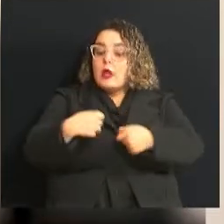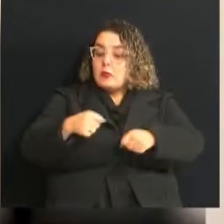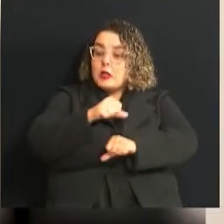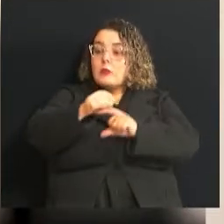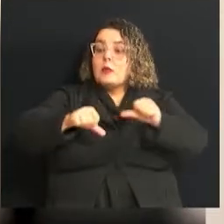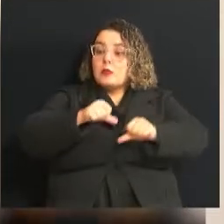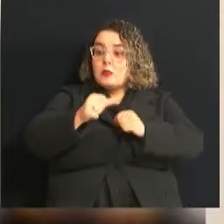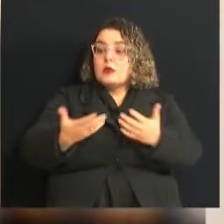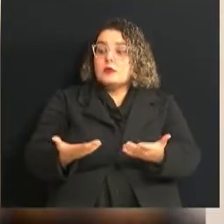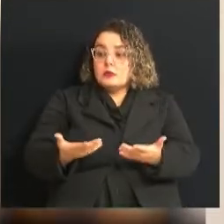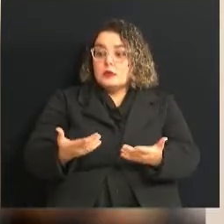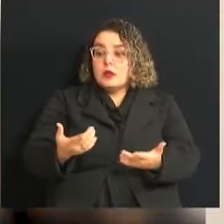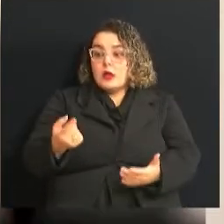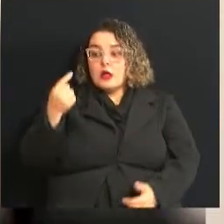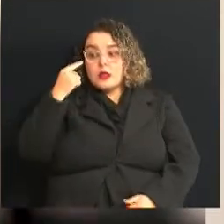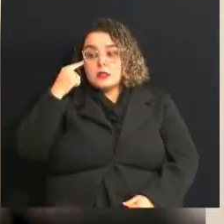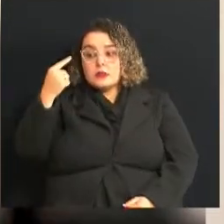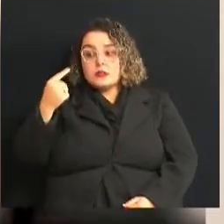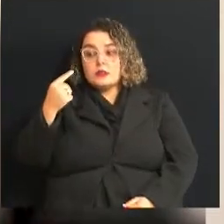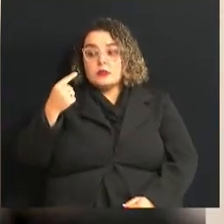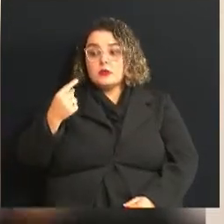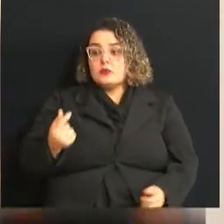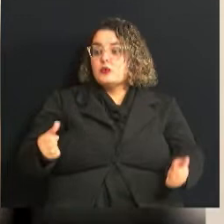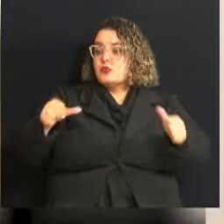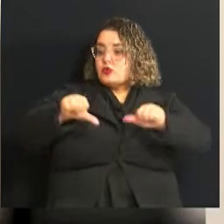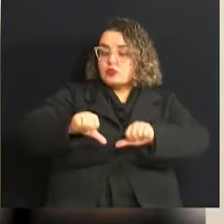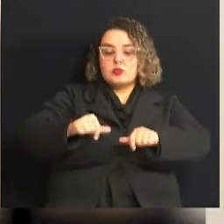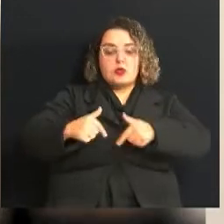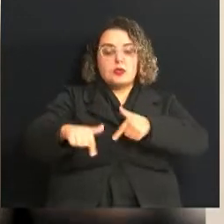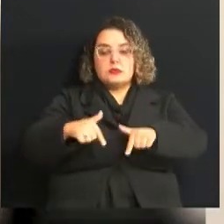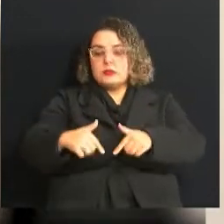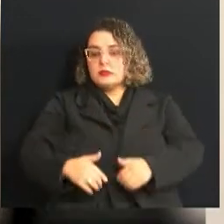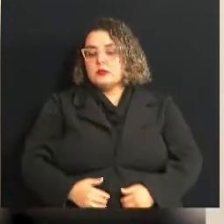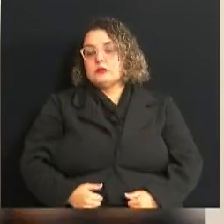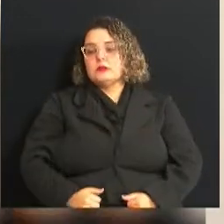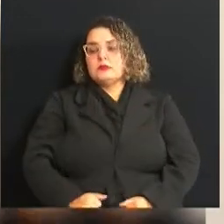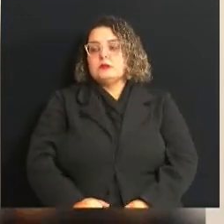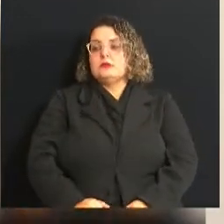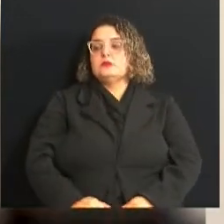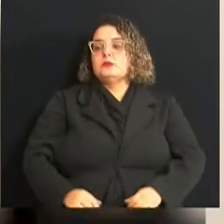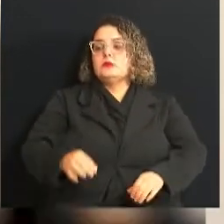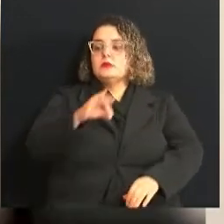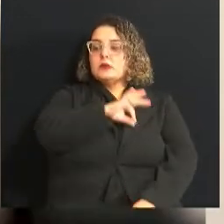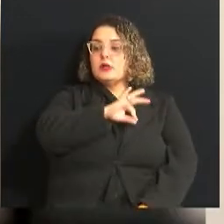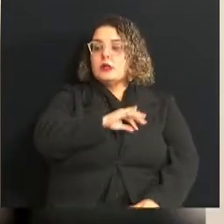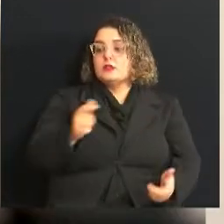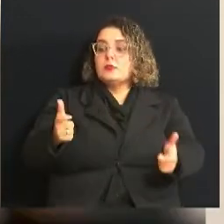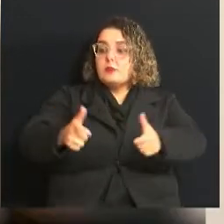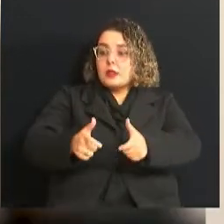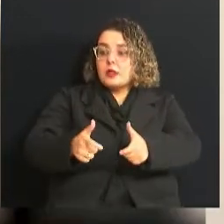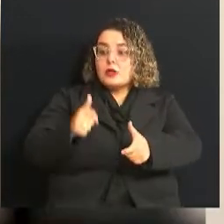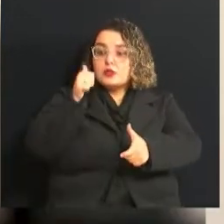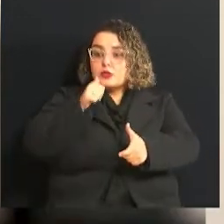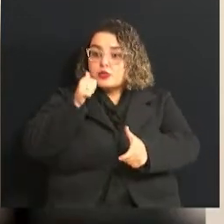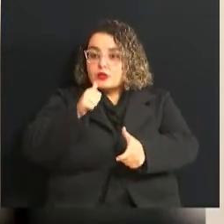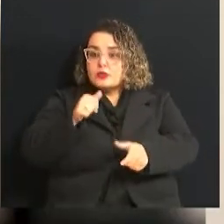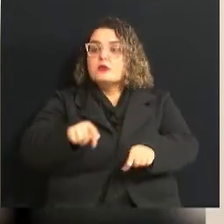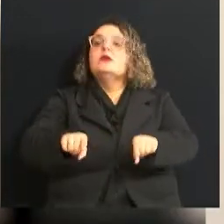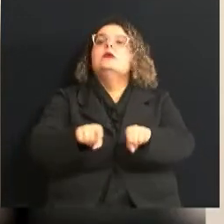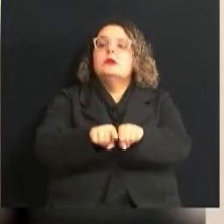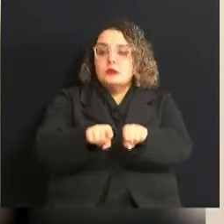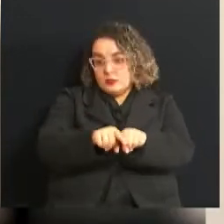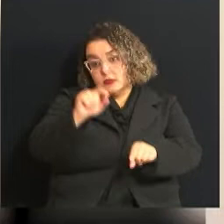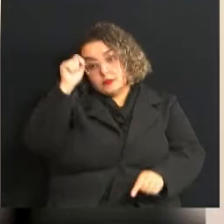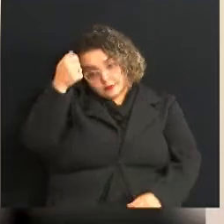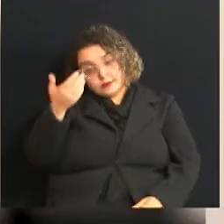esse cenário onde os piores empregos, os menores salários são de mulheres e dos negros,